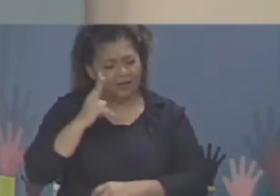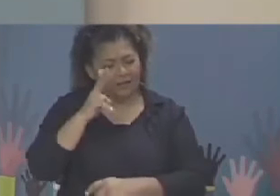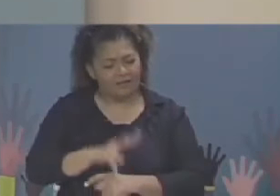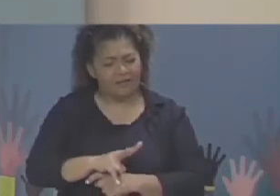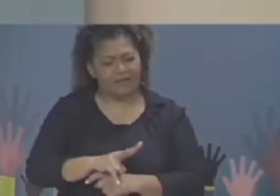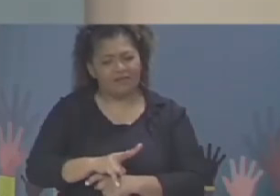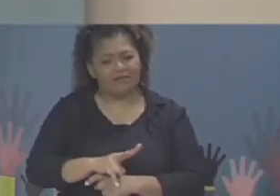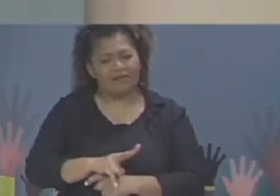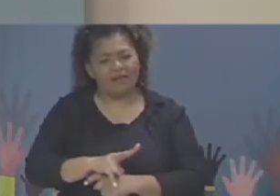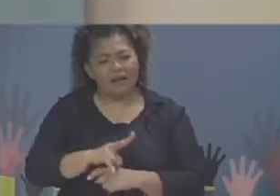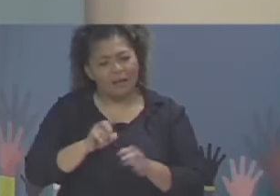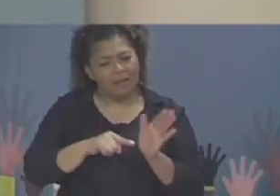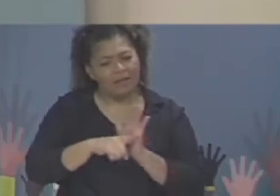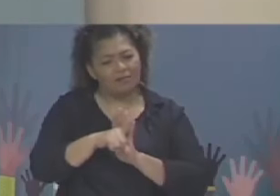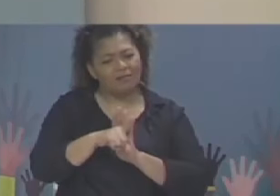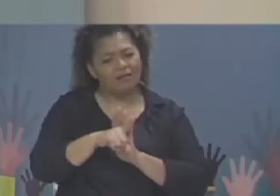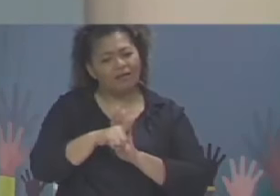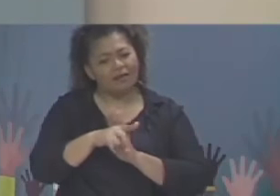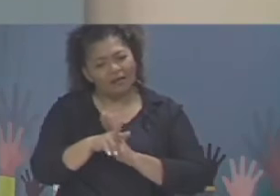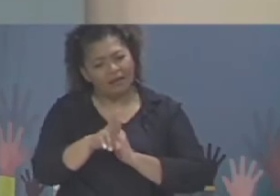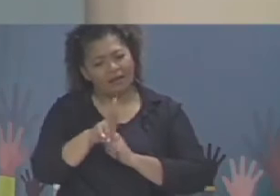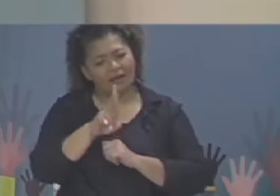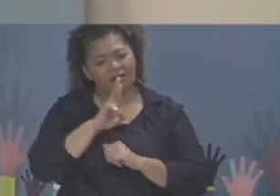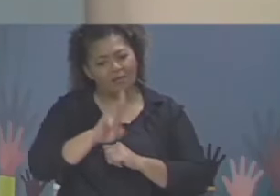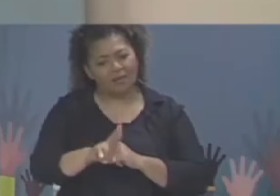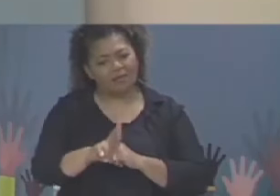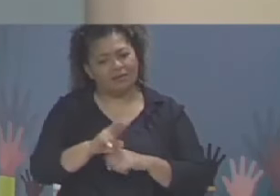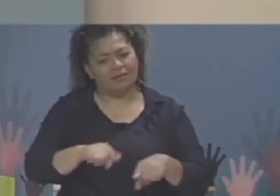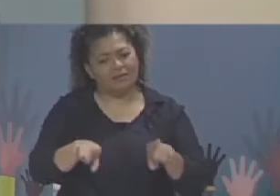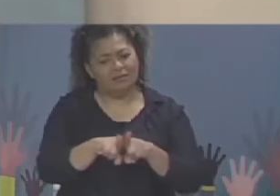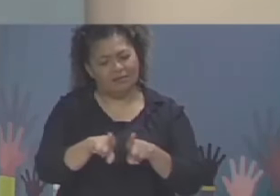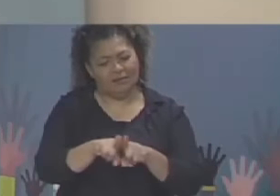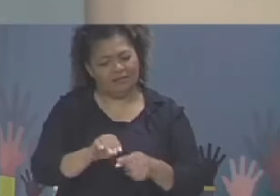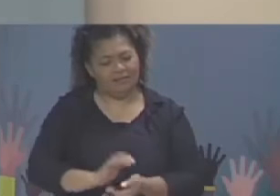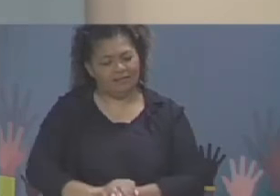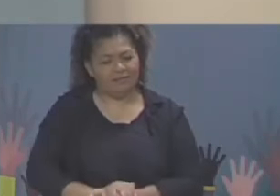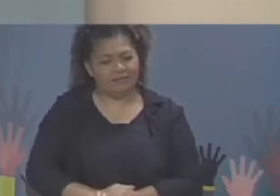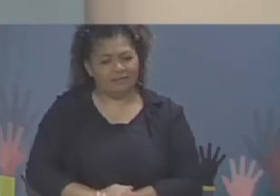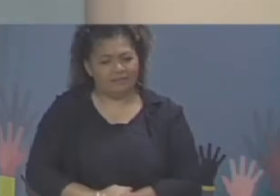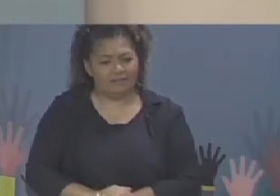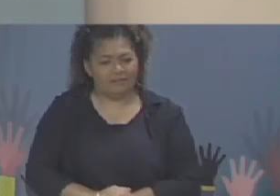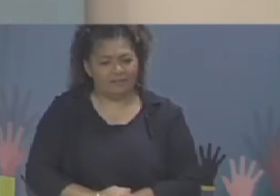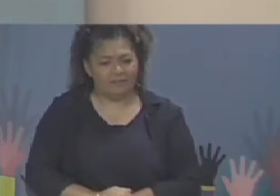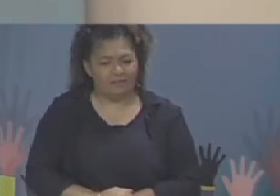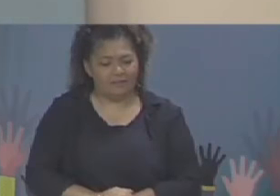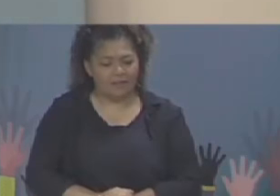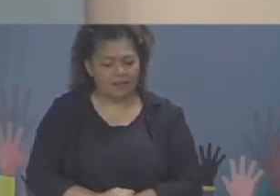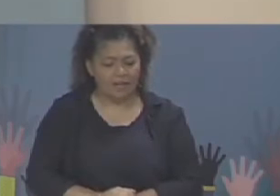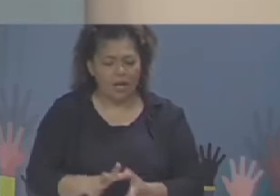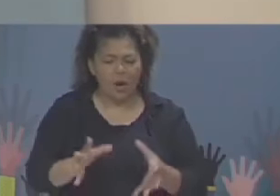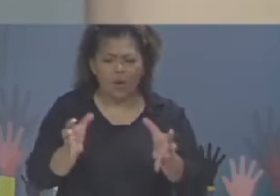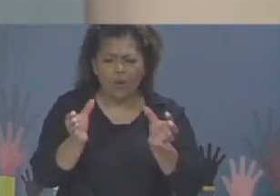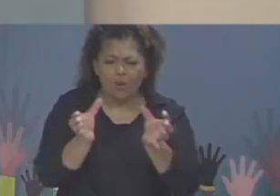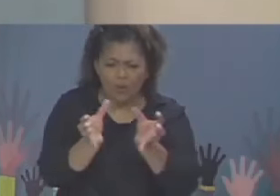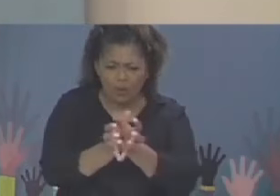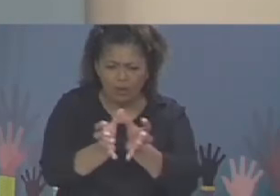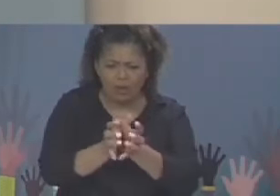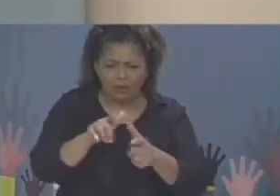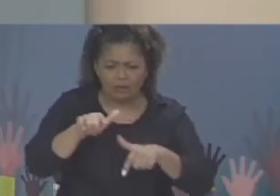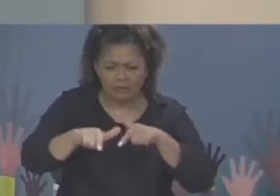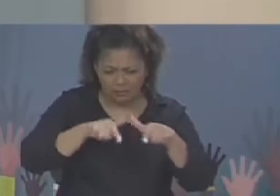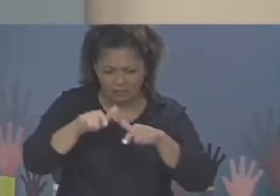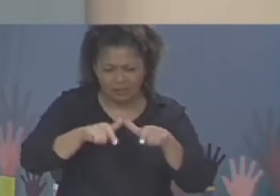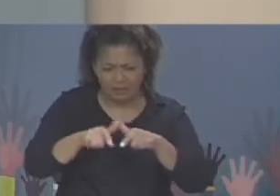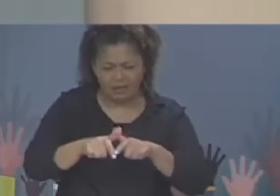perguntas e eu vou simplesmente ler aquilo que eu escrevi para que eu não perca a minha atenção. O ambiente de trabalho é um local onde as pessoas devem ser